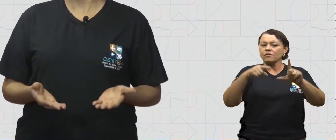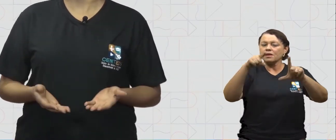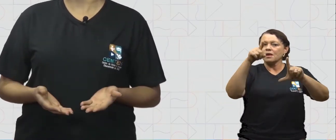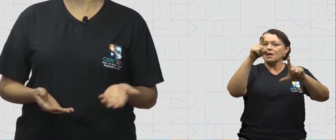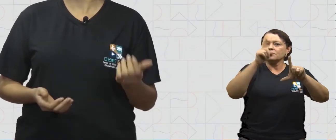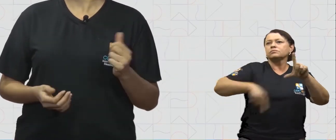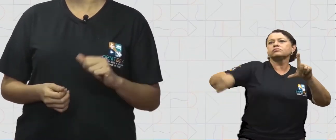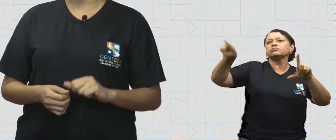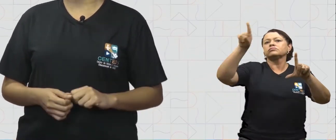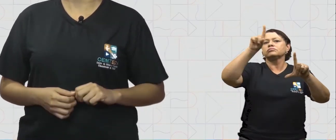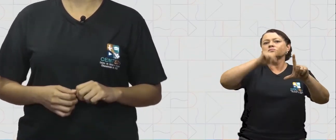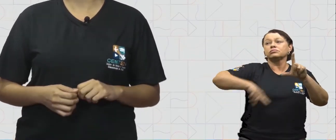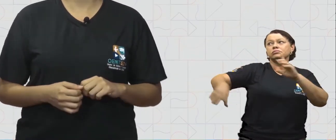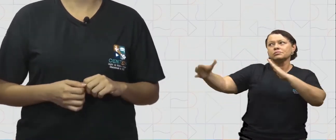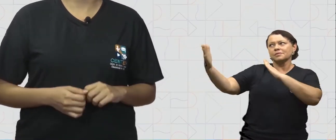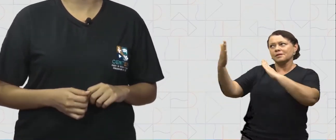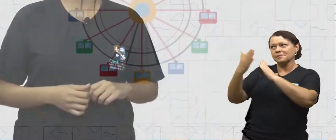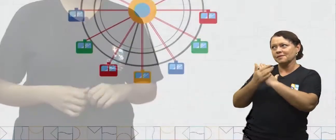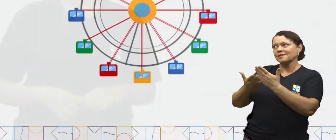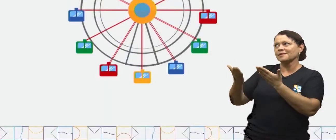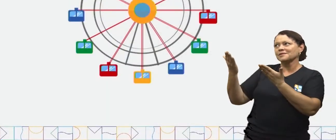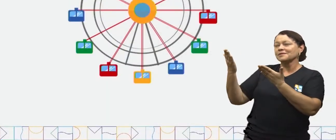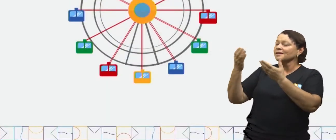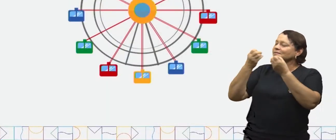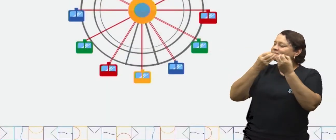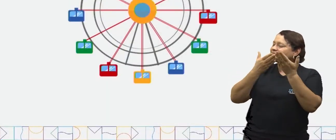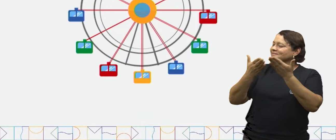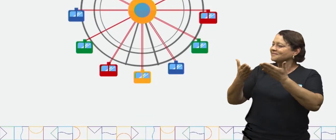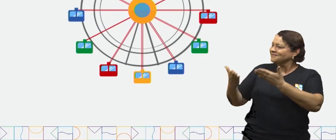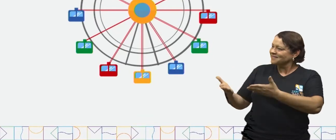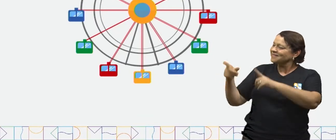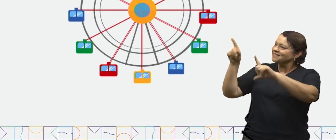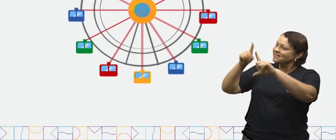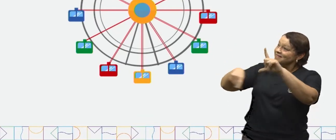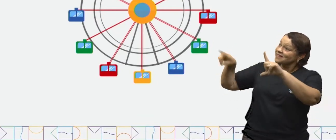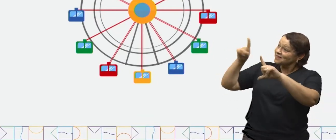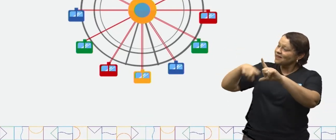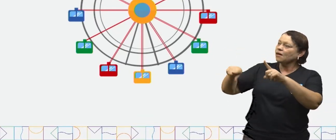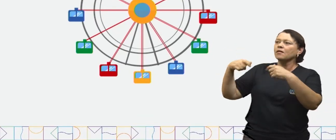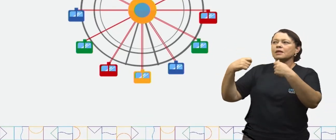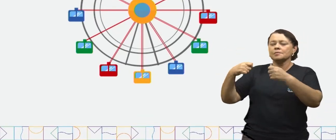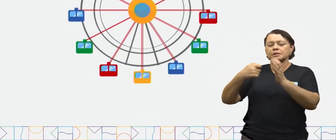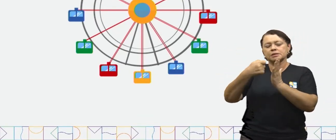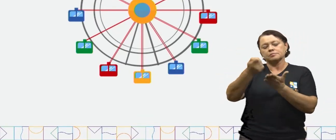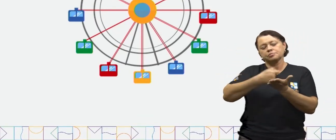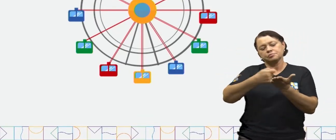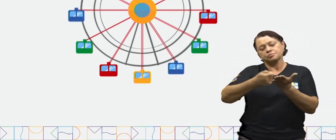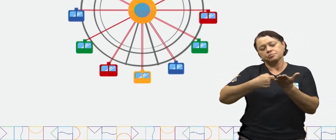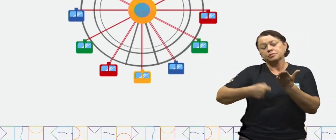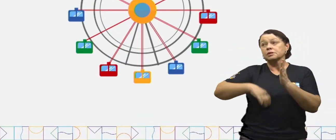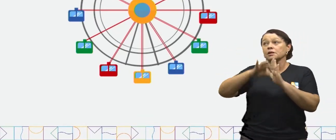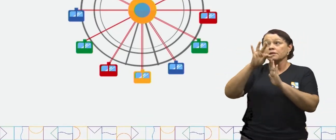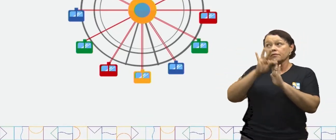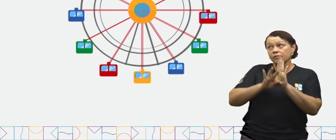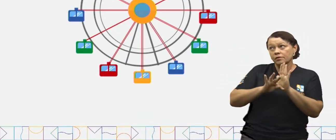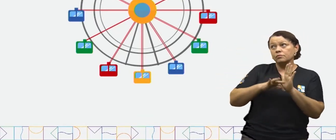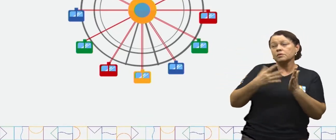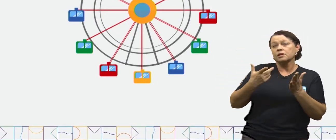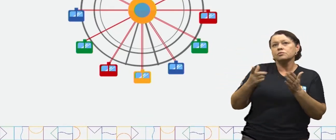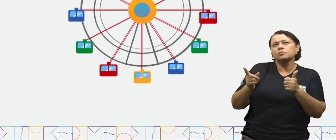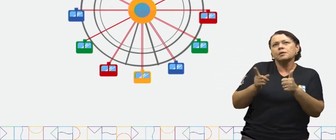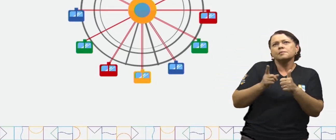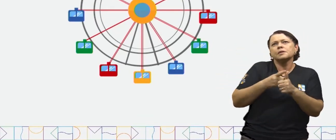de narrativas para me auxiliar. Seja bem-vinda, Dona Roda! Temos que escrever um texto falando